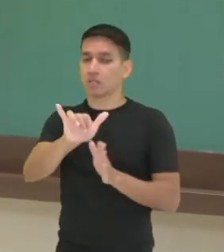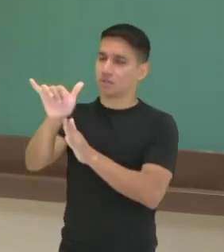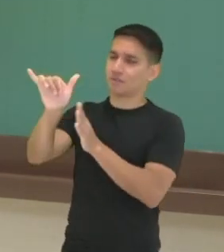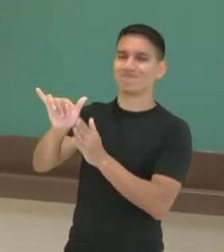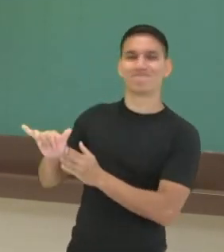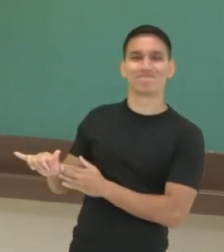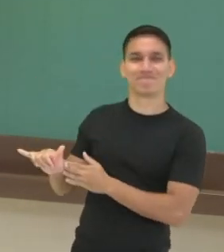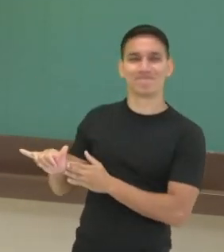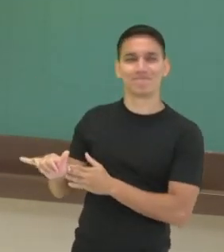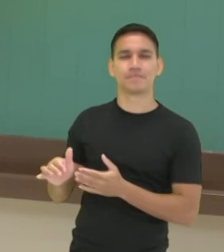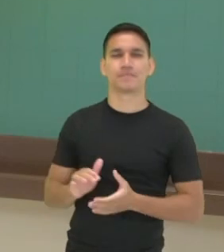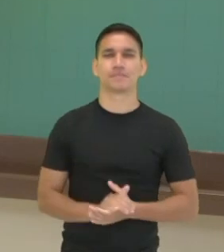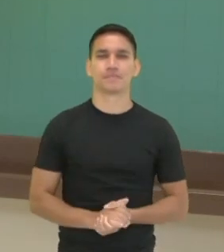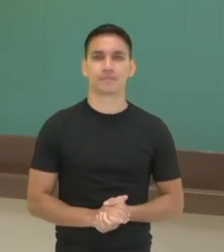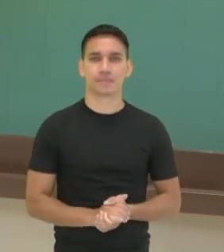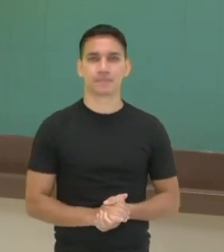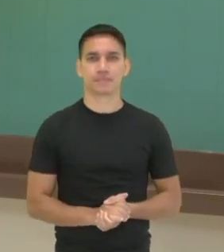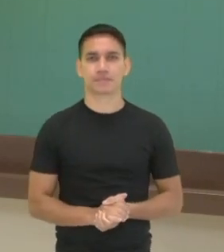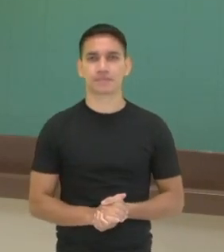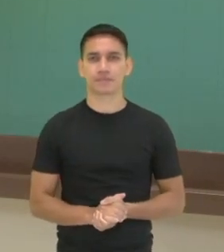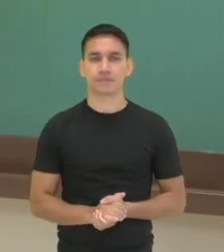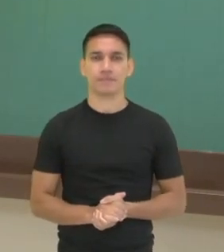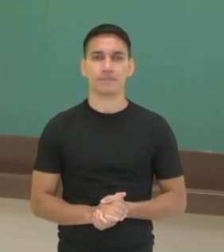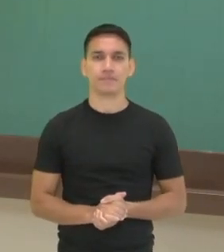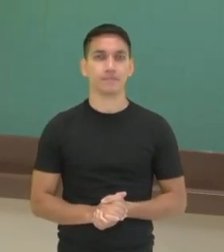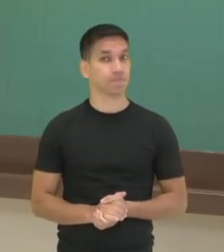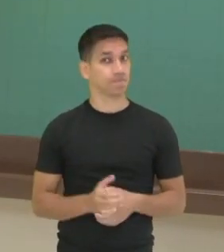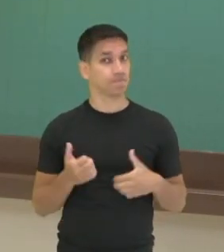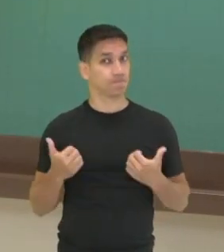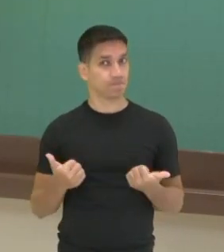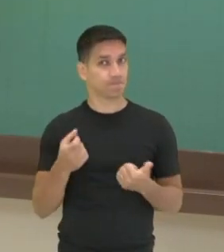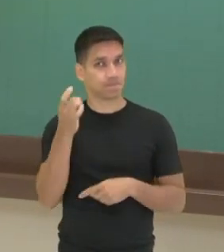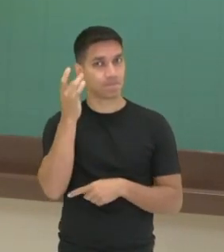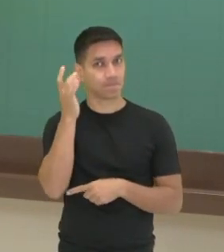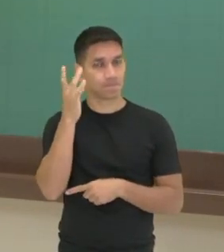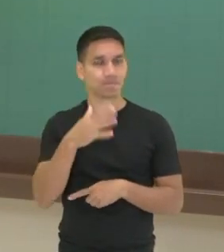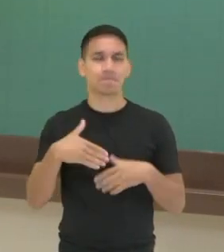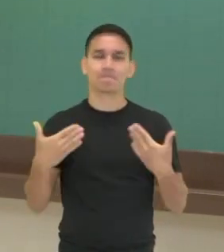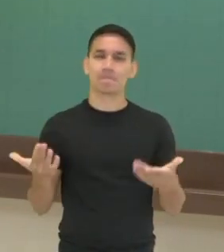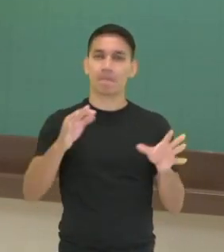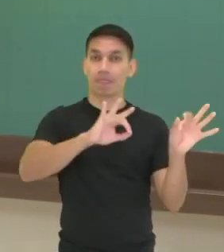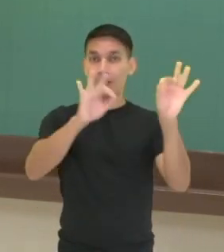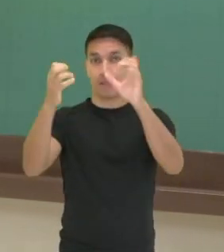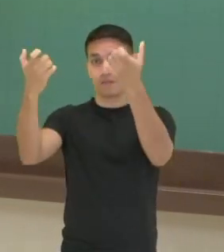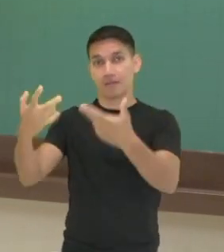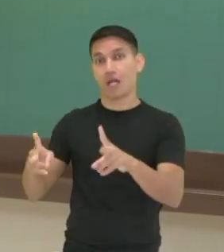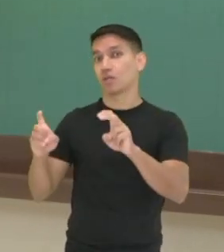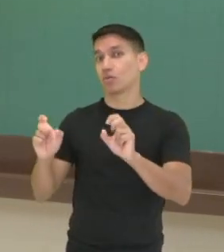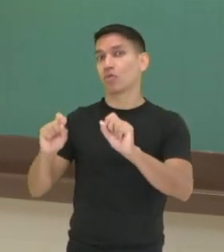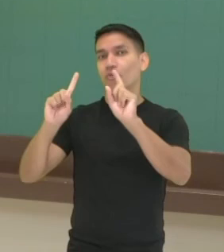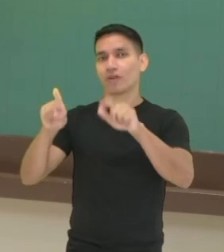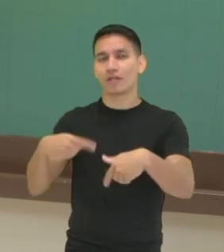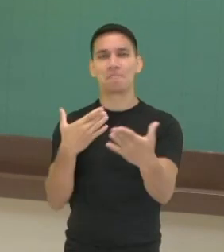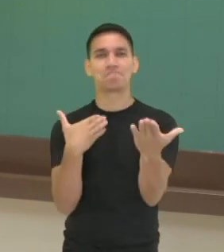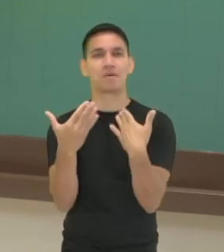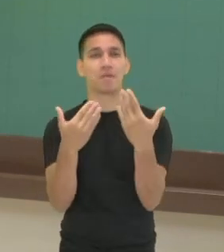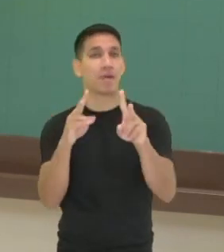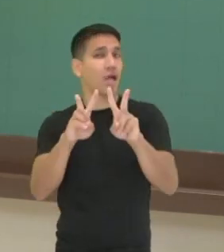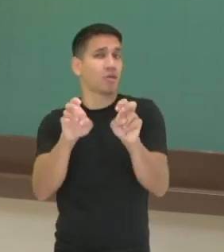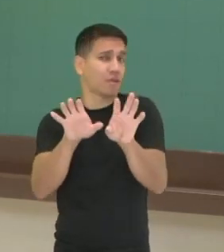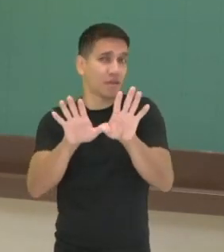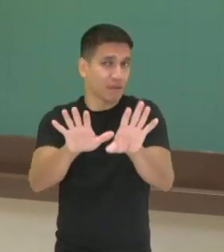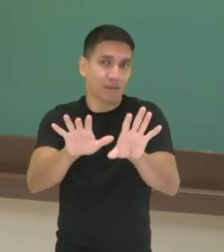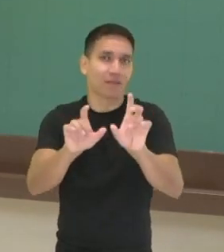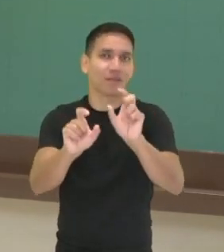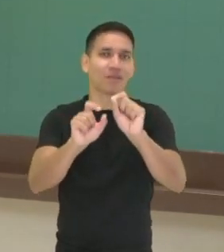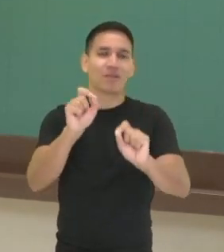tenho a equação reduzida da nossa reta. Tranquilo, gente? Então, nesse vídeo, a gente conversou